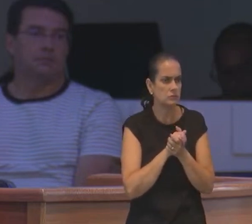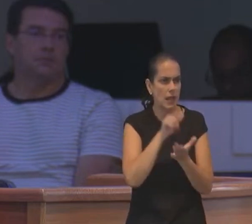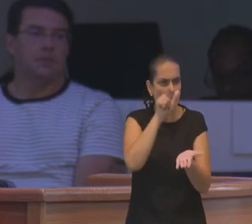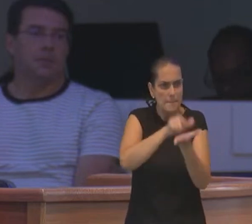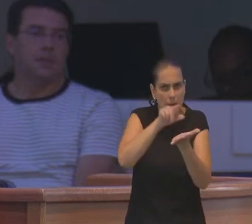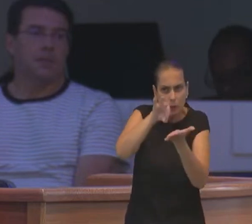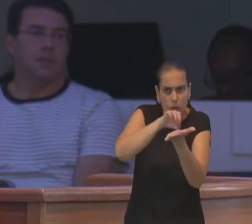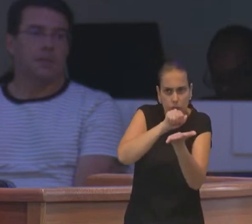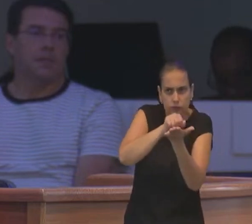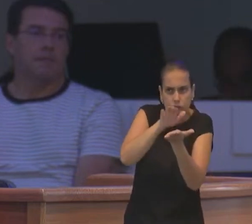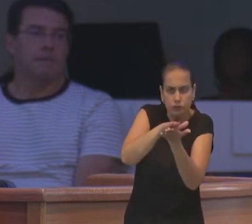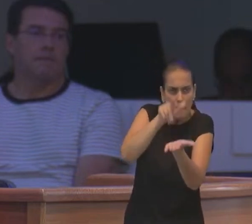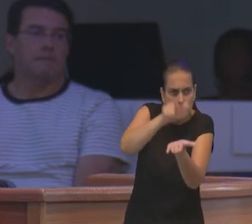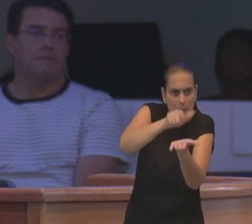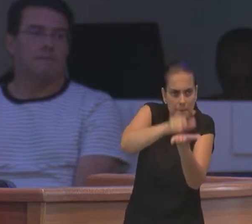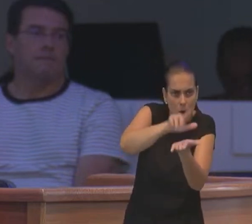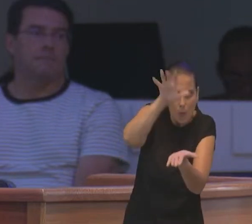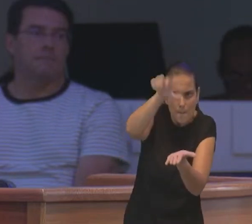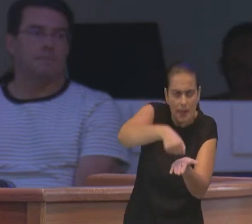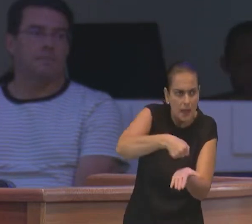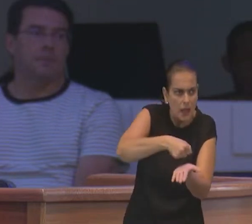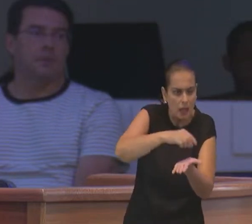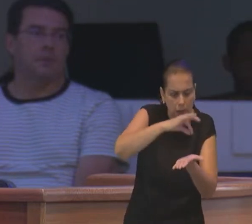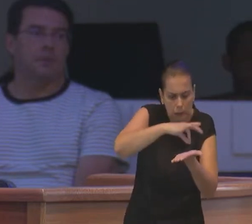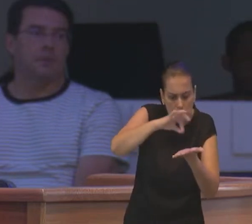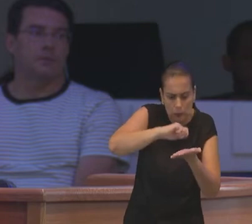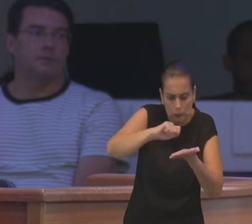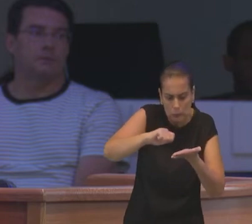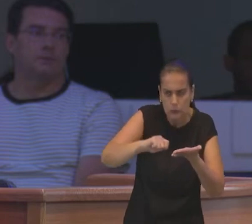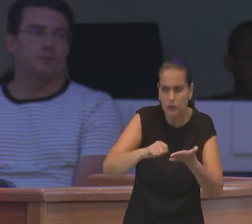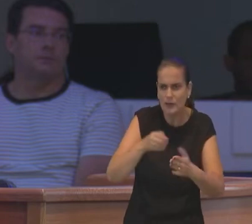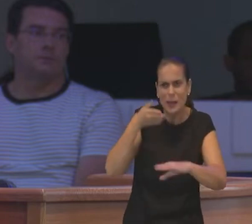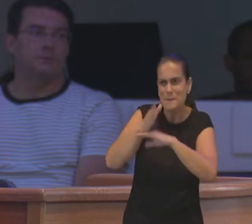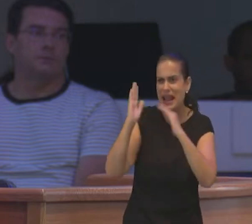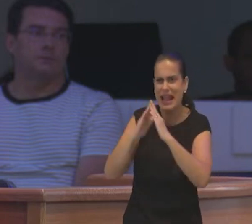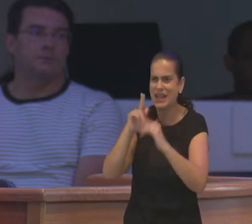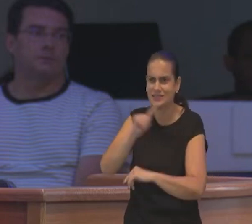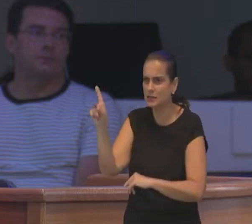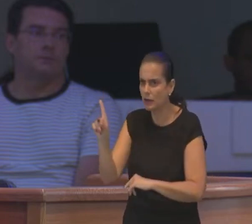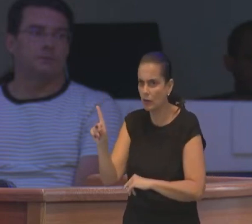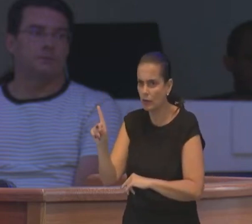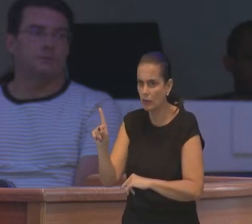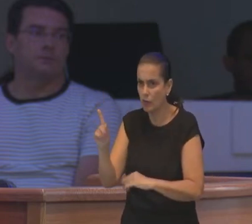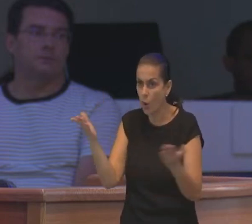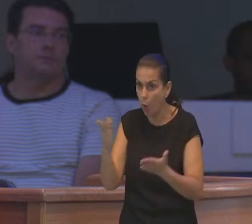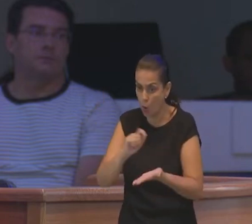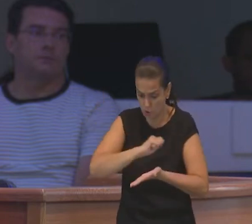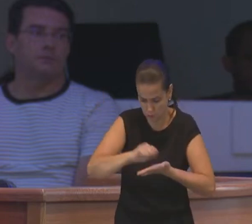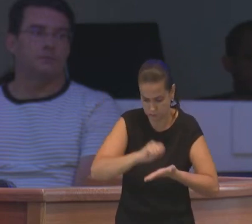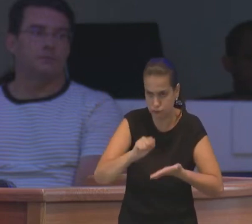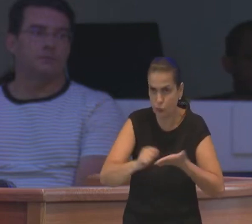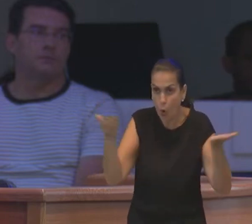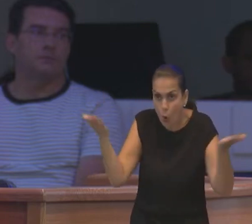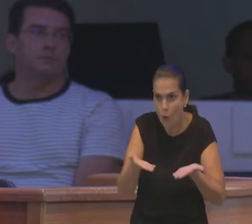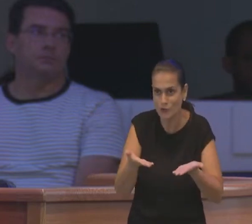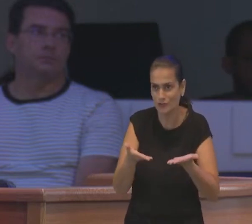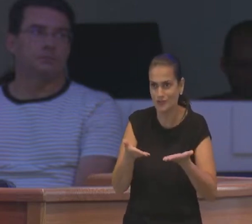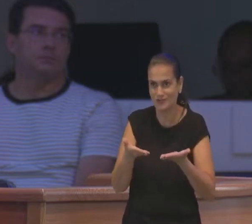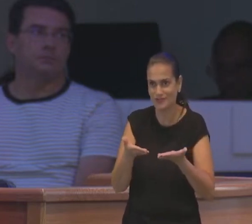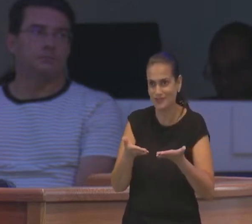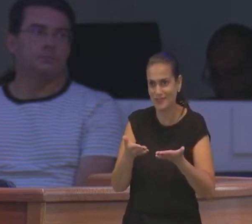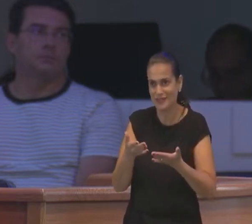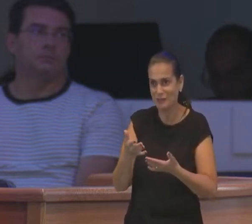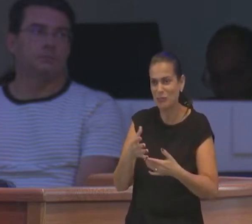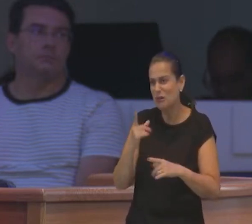ficha e preencher. Não leve para casa, porque você levando para casa não vai fazer efeito nenhum, certo? Não leve